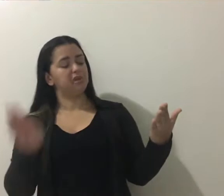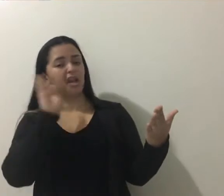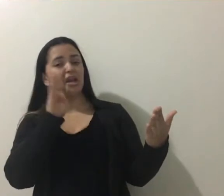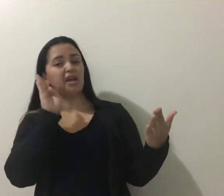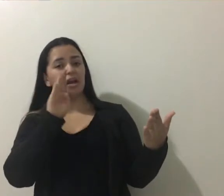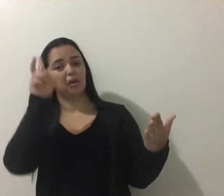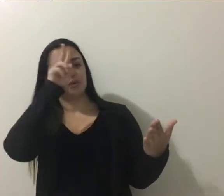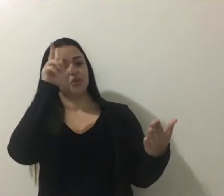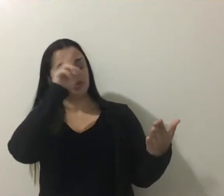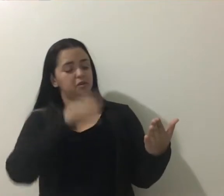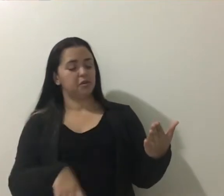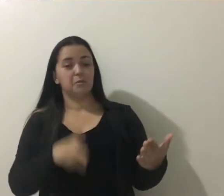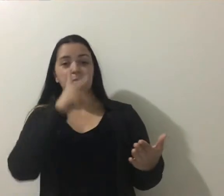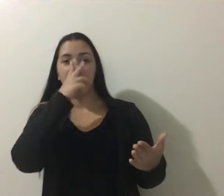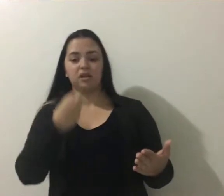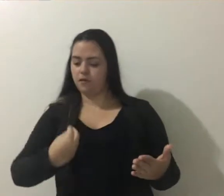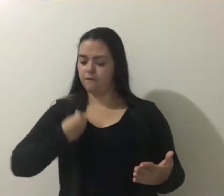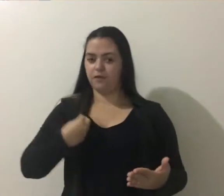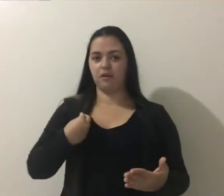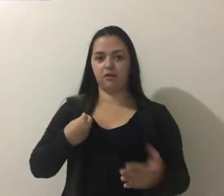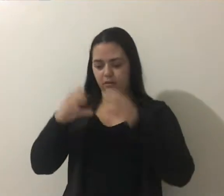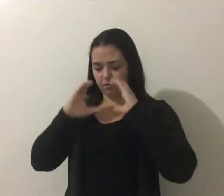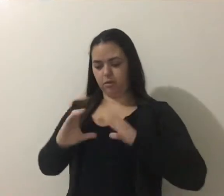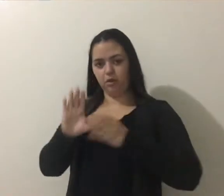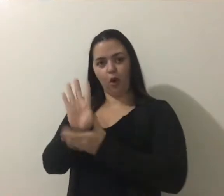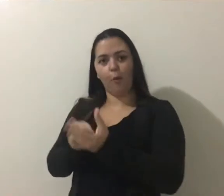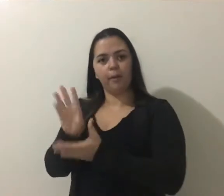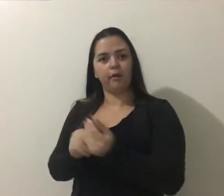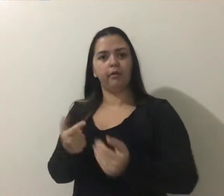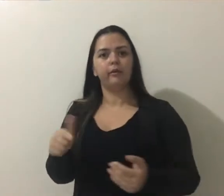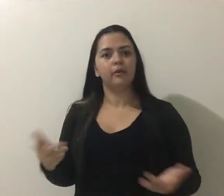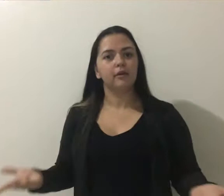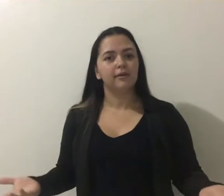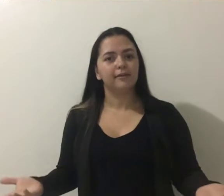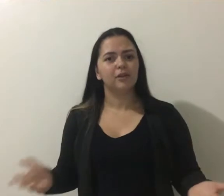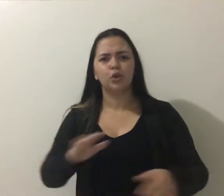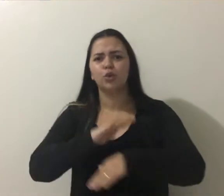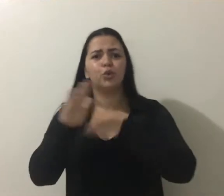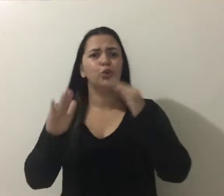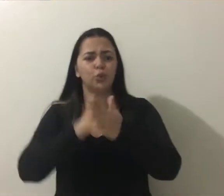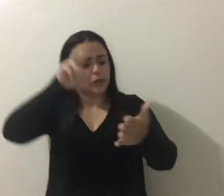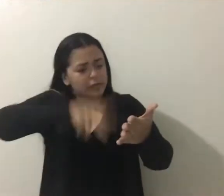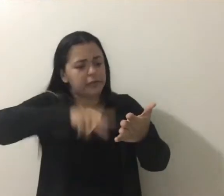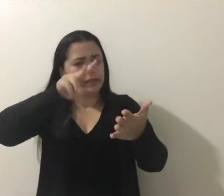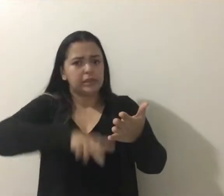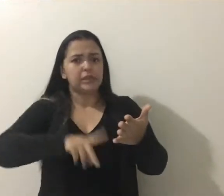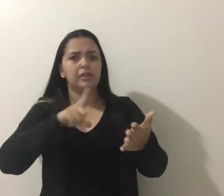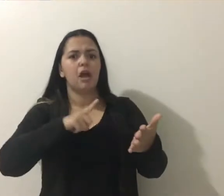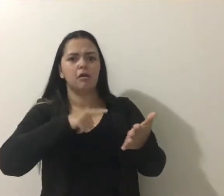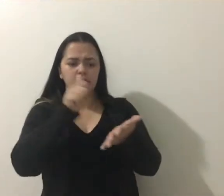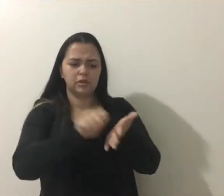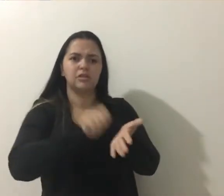não tivessem aplicação à nossa vida. Mas tudo o que está escrito aqui, tudo o que está escrito